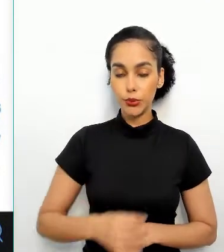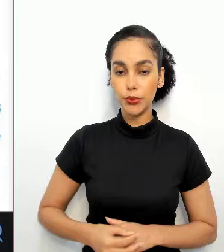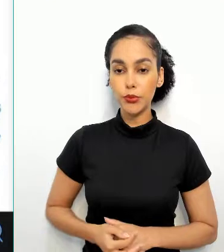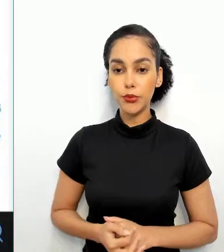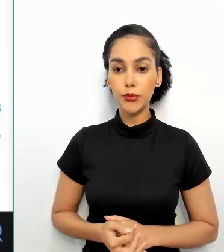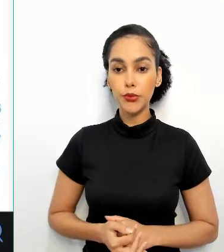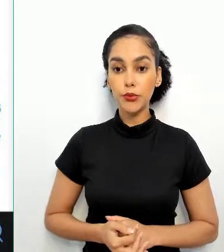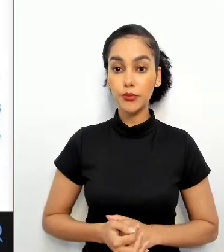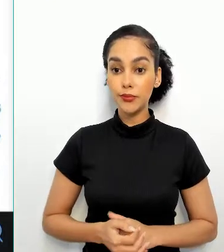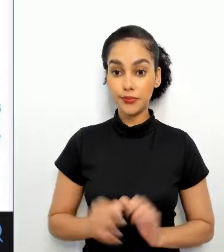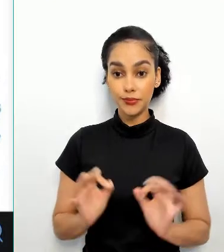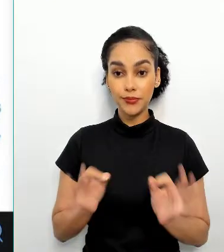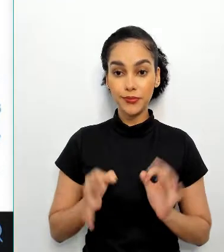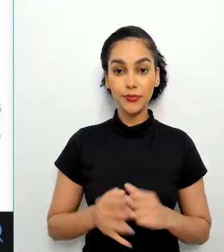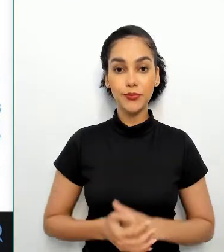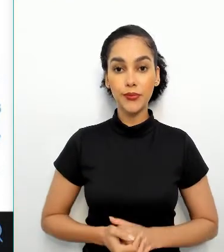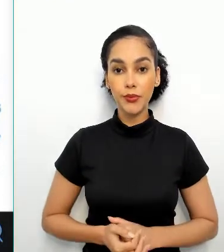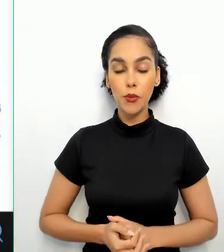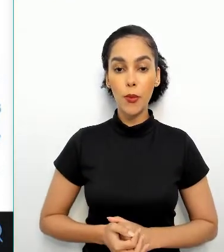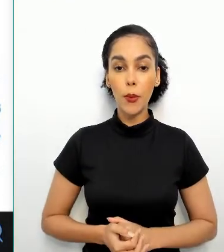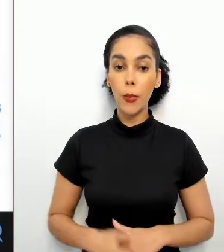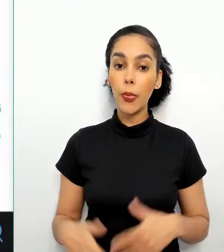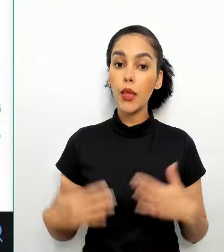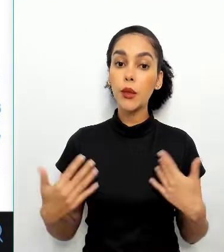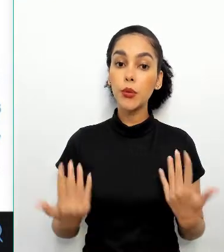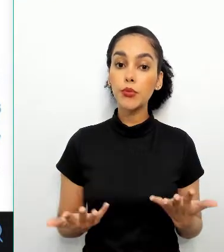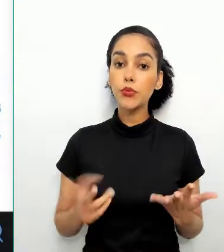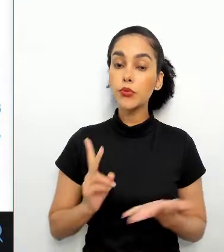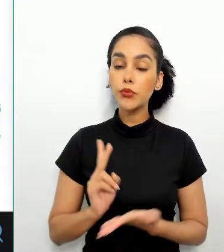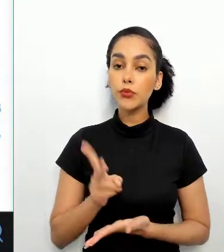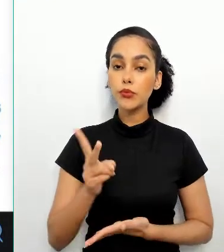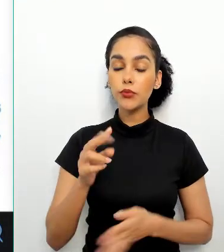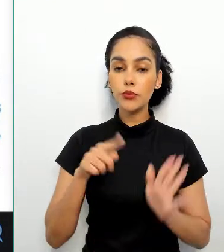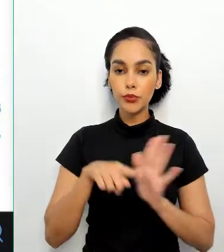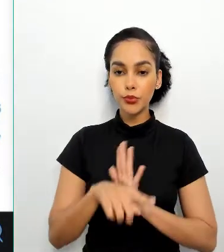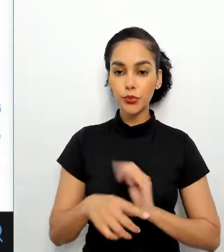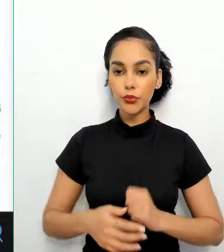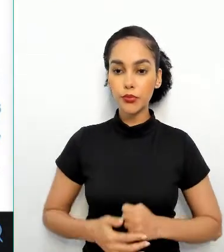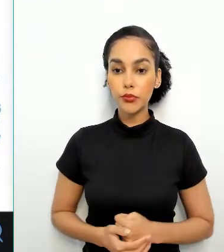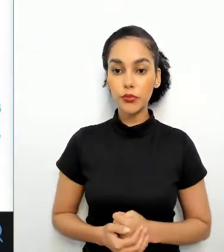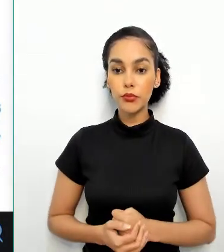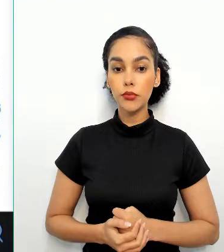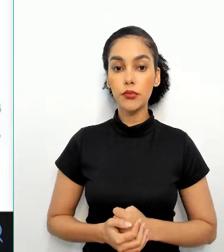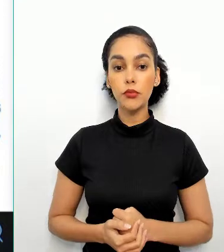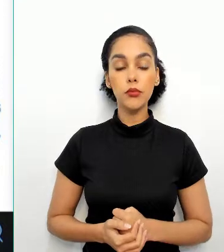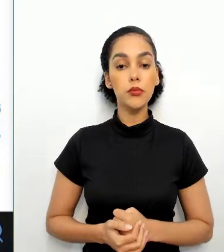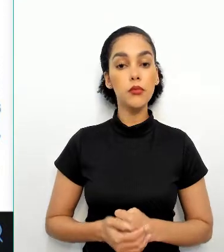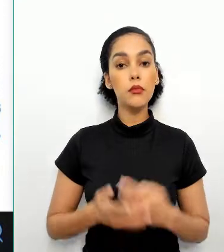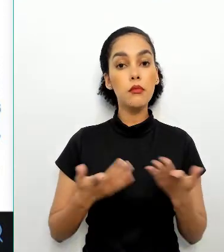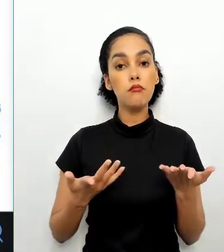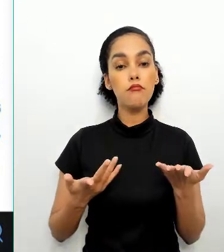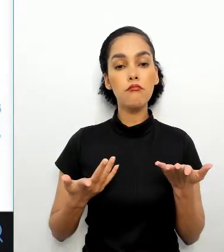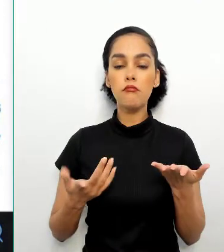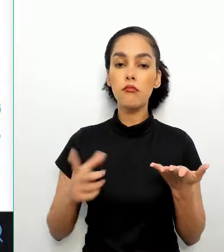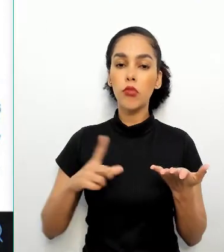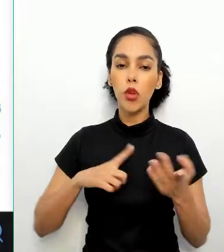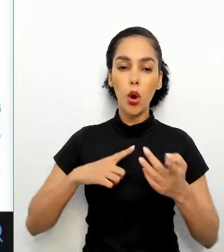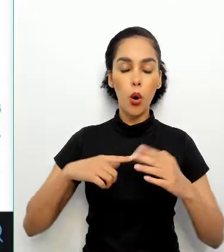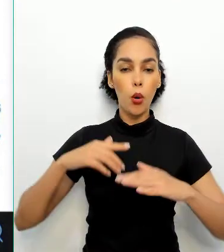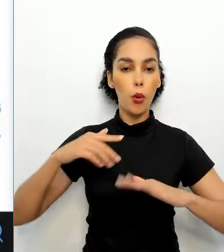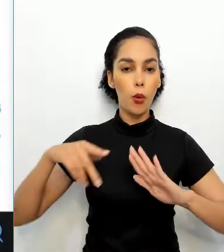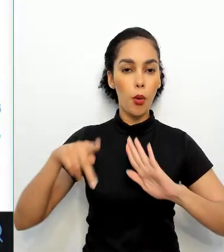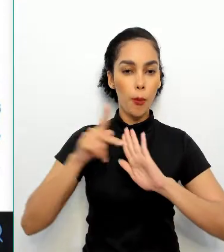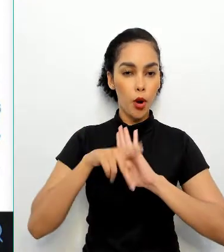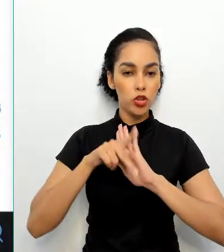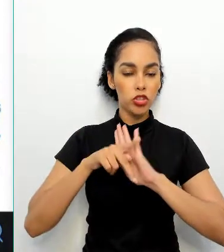graus. Tá bom? E aí, continua aí a questão. Para atender a